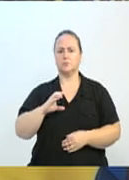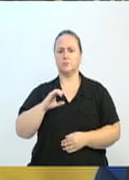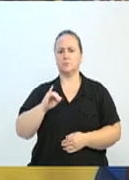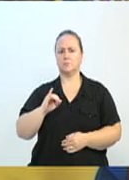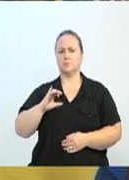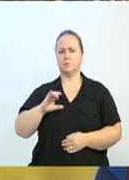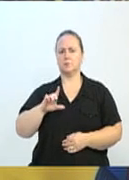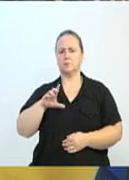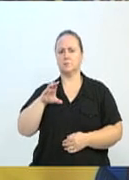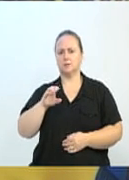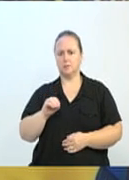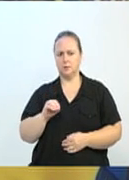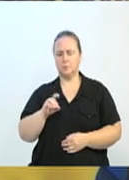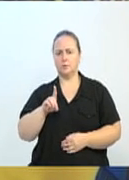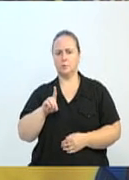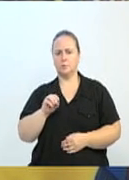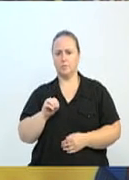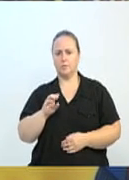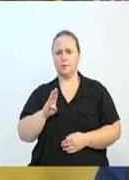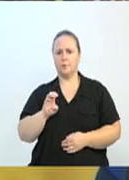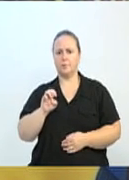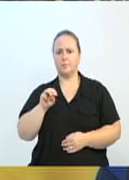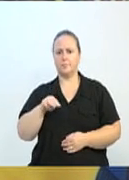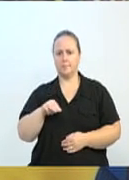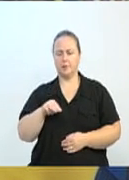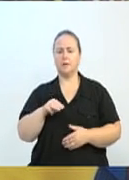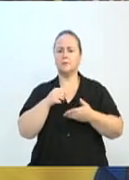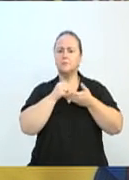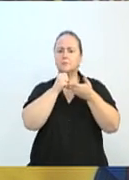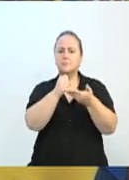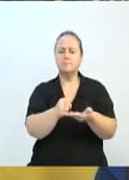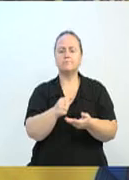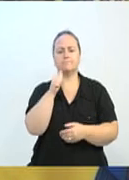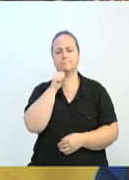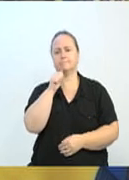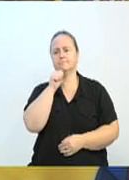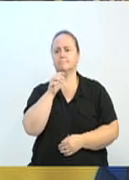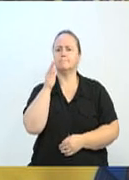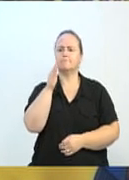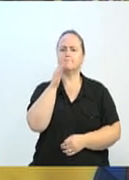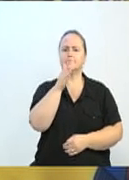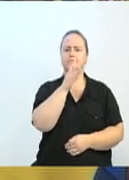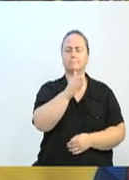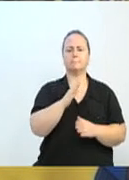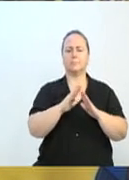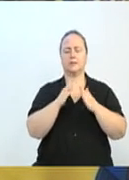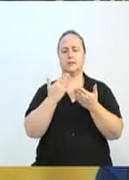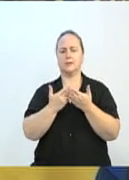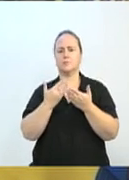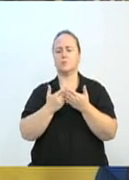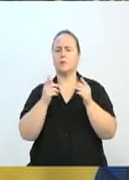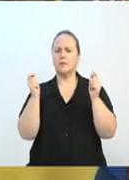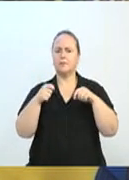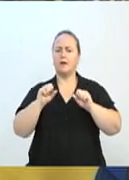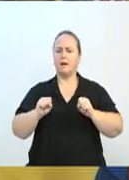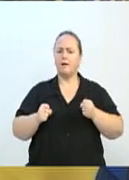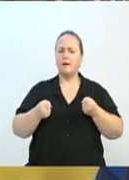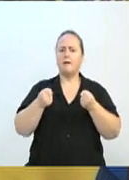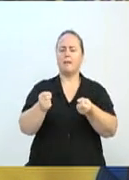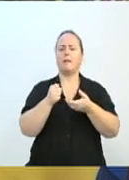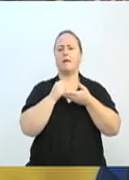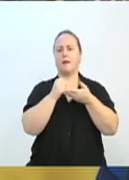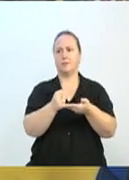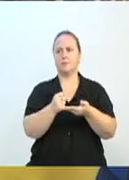que continua a campanha né pela em prol das meninas pelas escolas e a gente pode fortalecer isso também ajudando